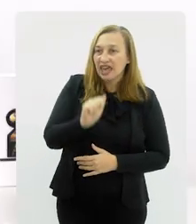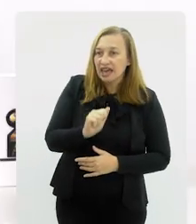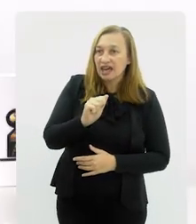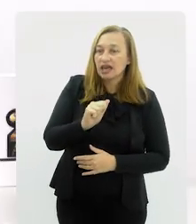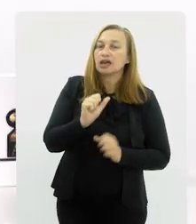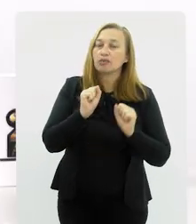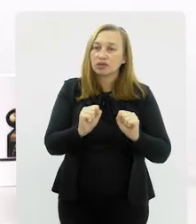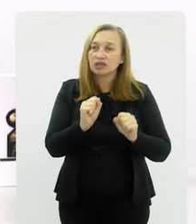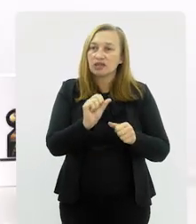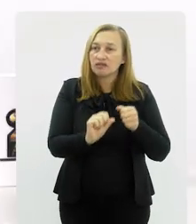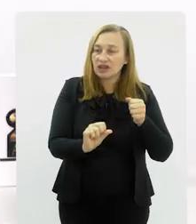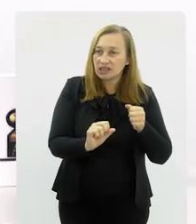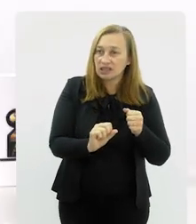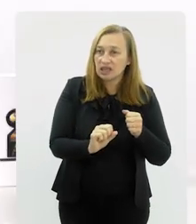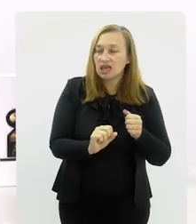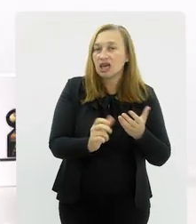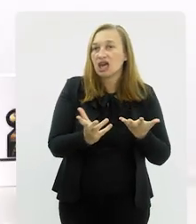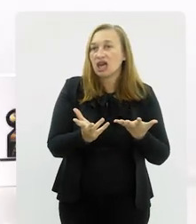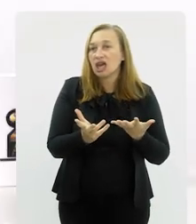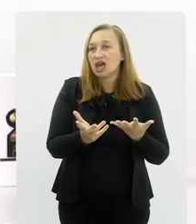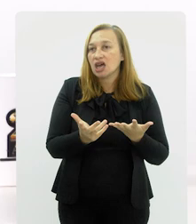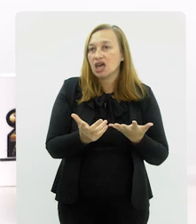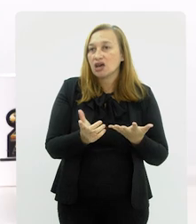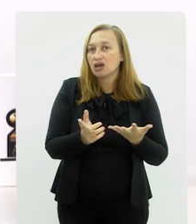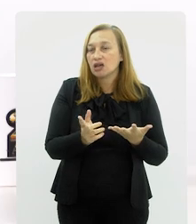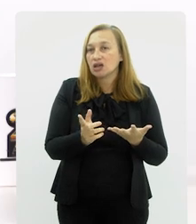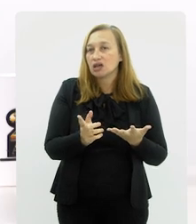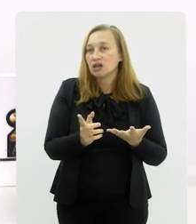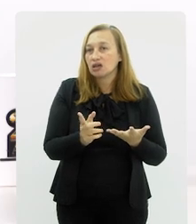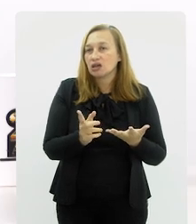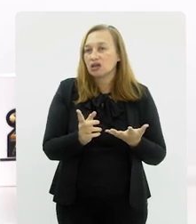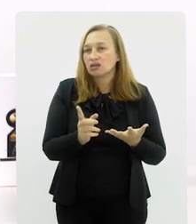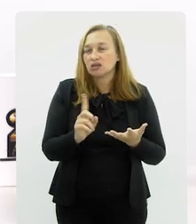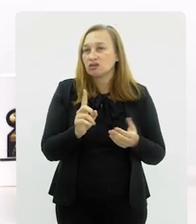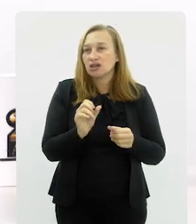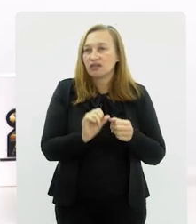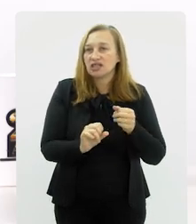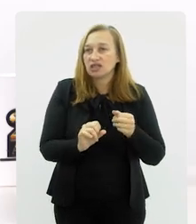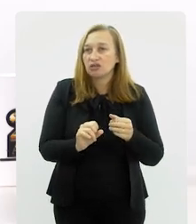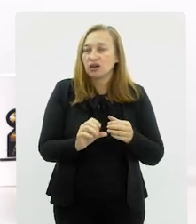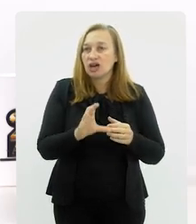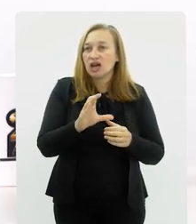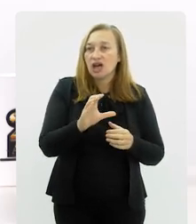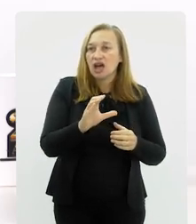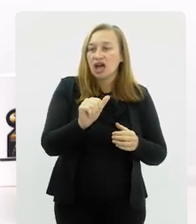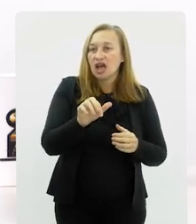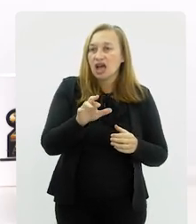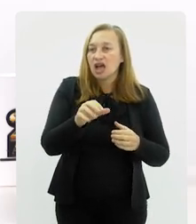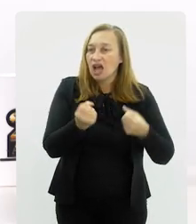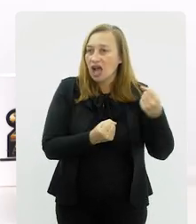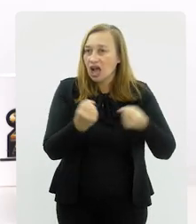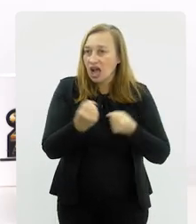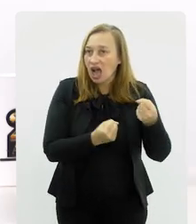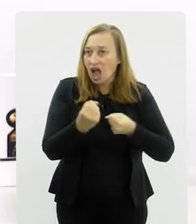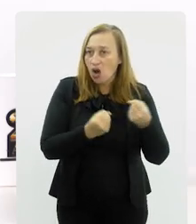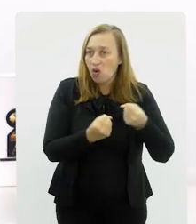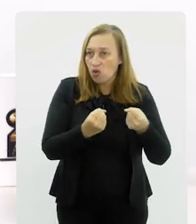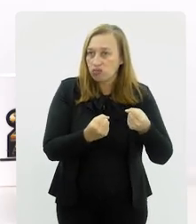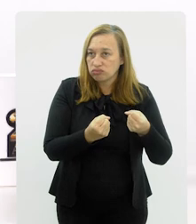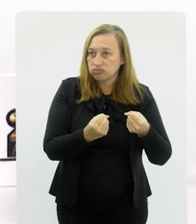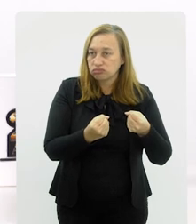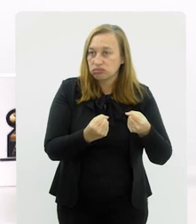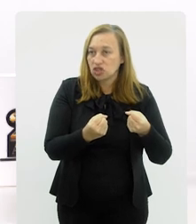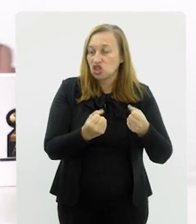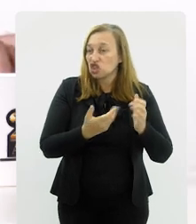né, eu acho que poderia ser feito isso. Nessa entre-safra que não está se fazendo o carro alegórico de nenhuma escola, ou vamos montar